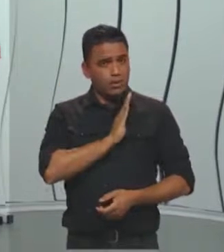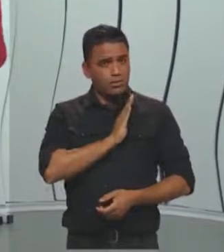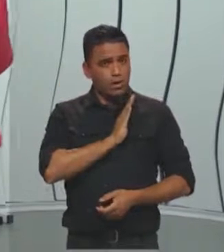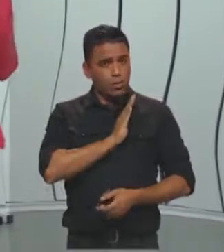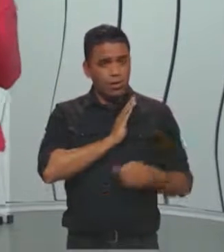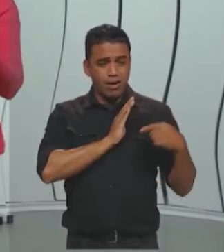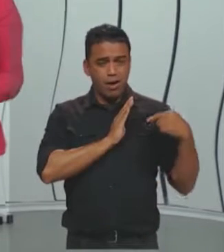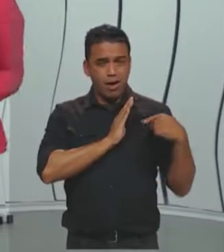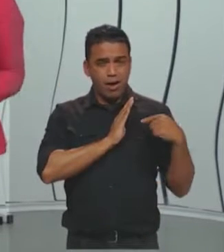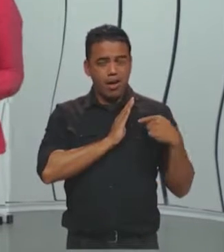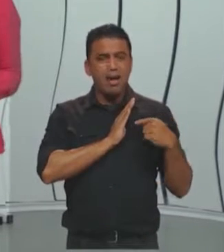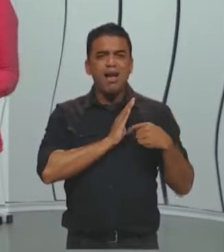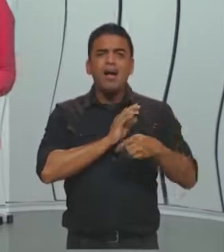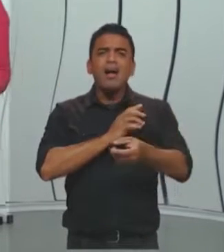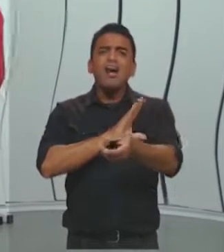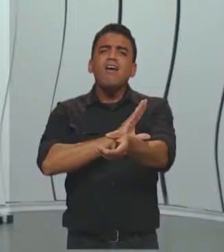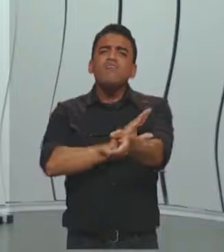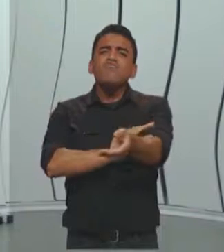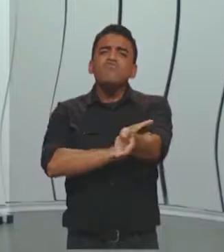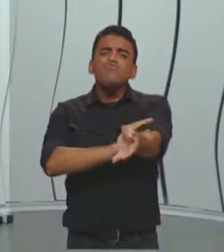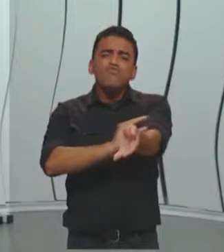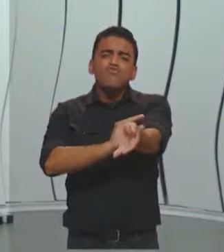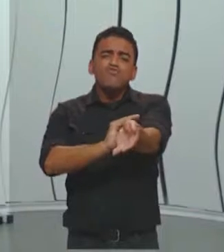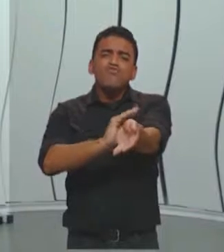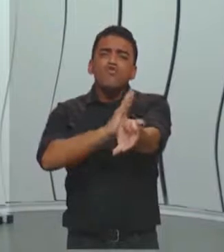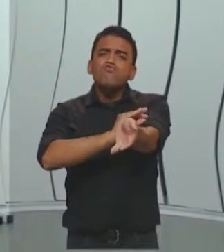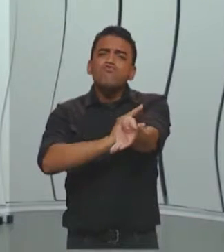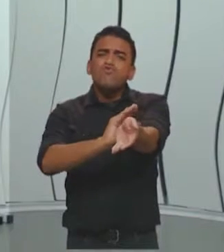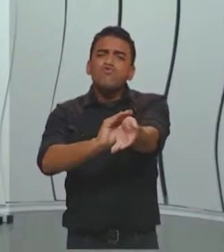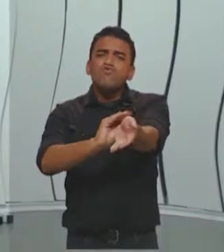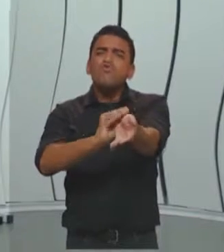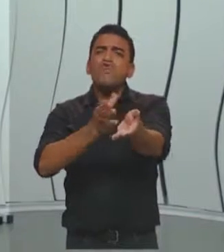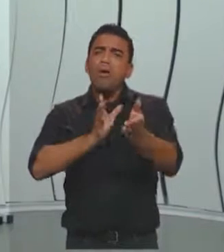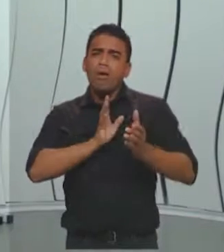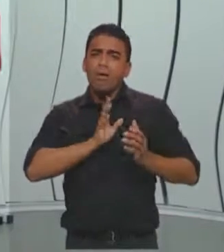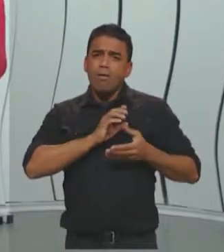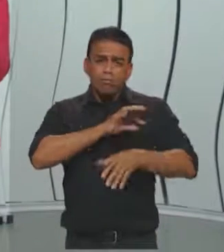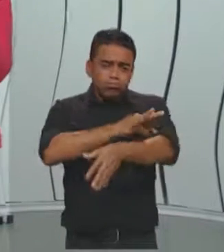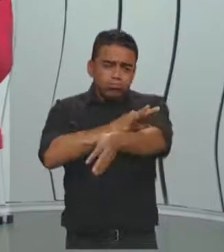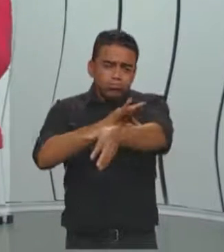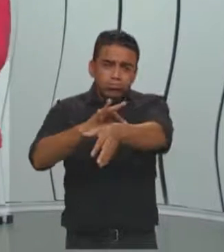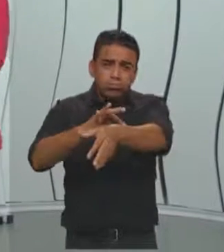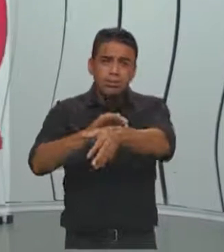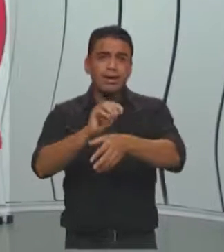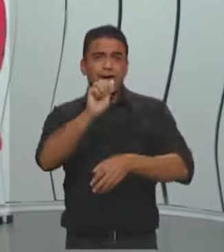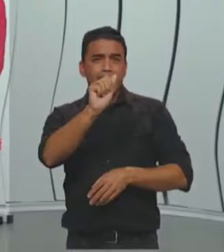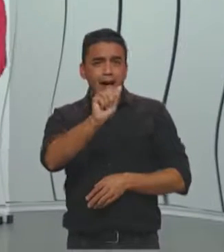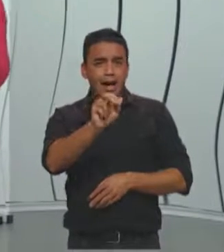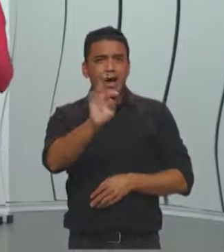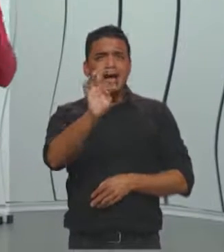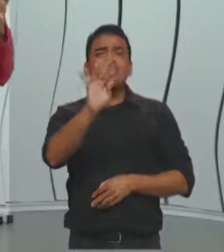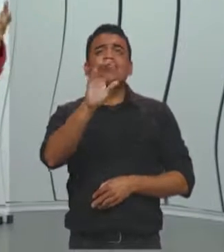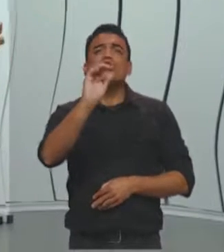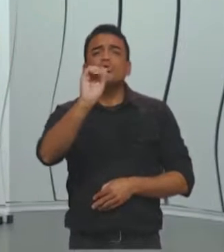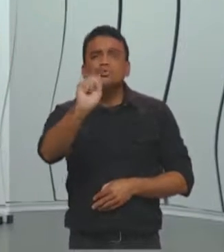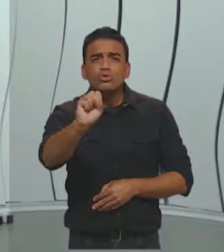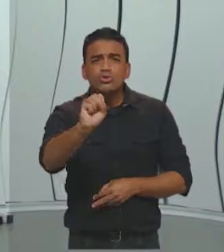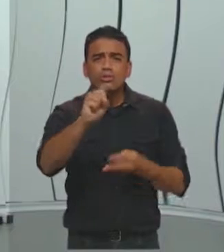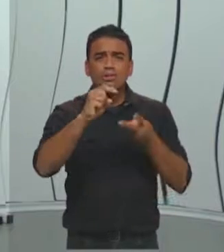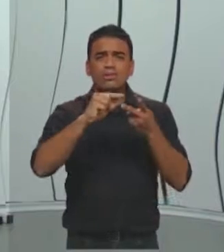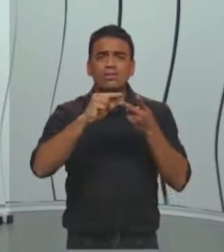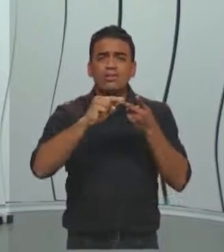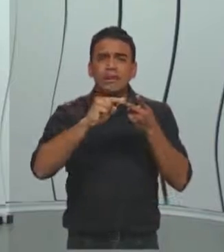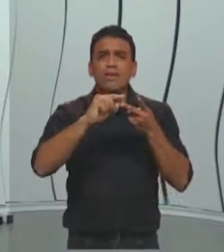órgão musculoso. Ele divide entre átrios ou aurículas e os